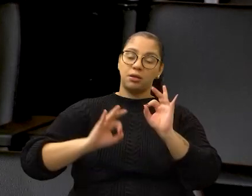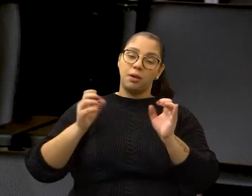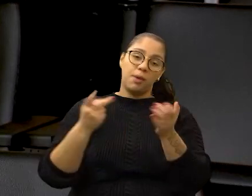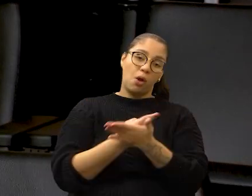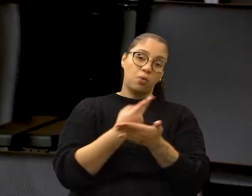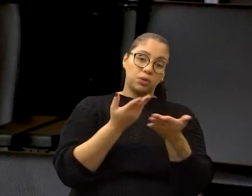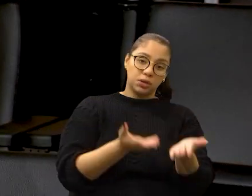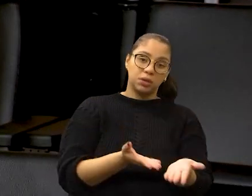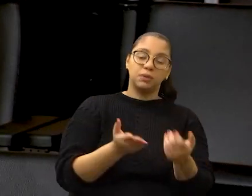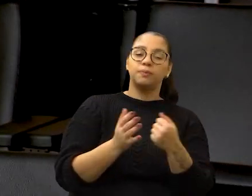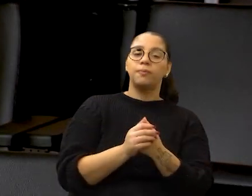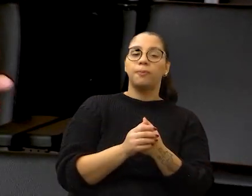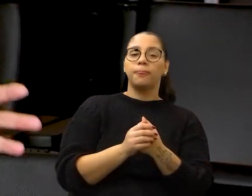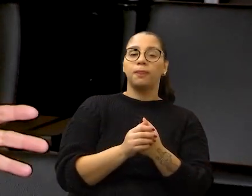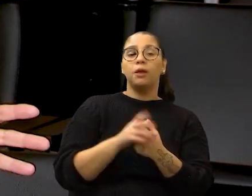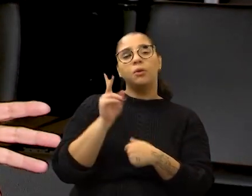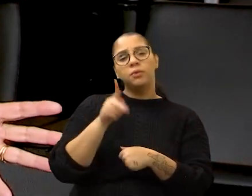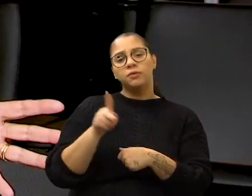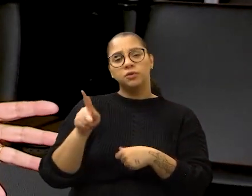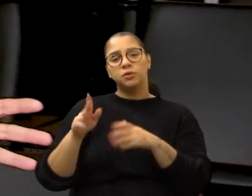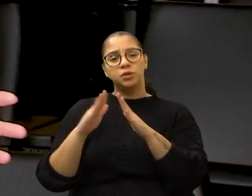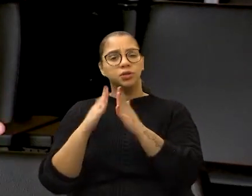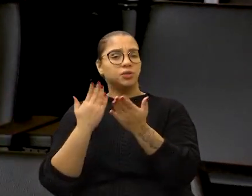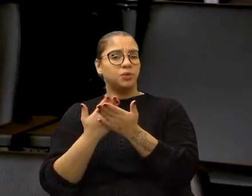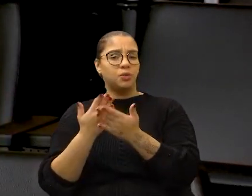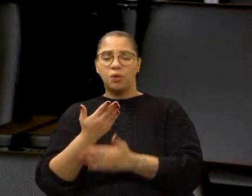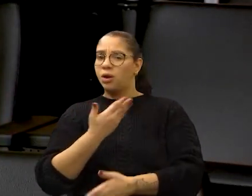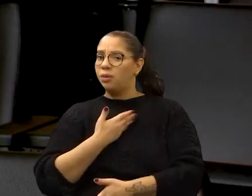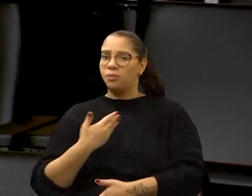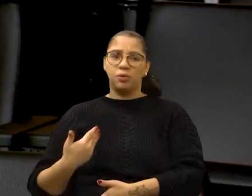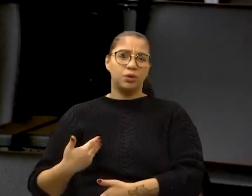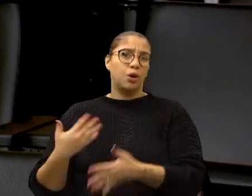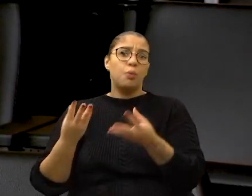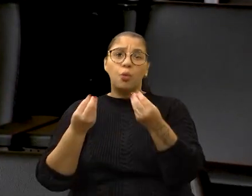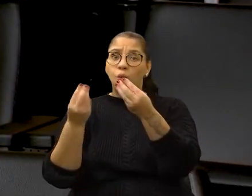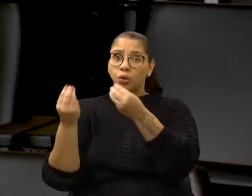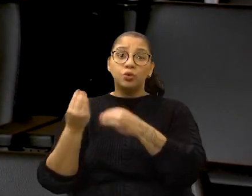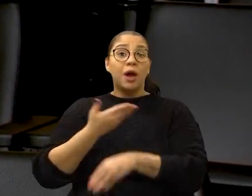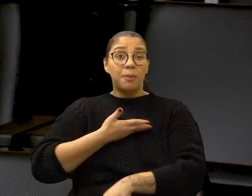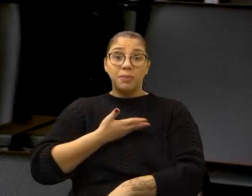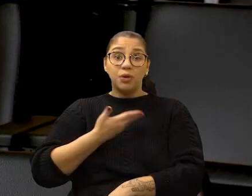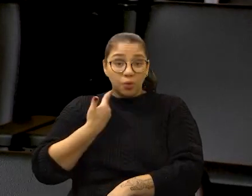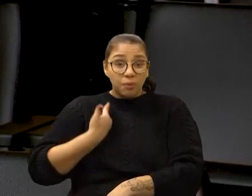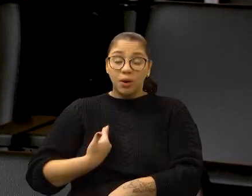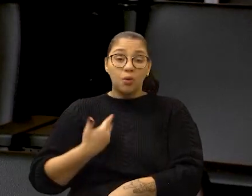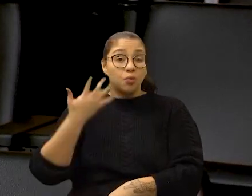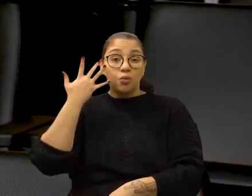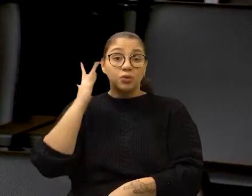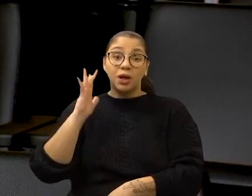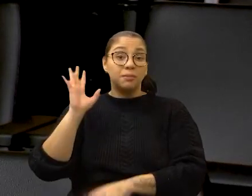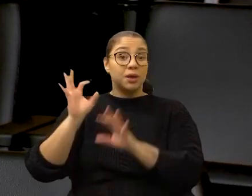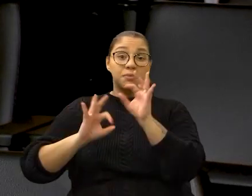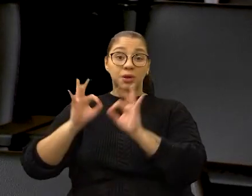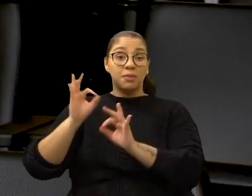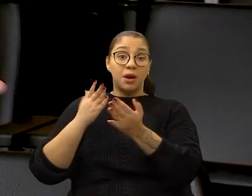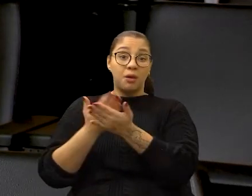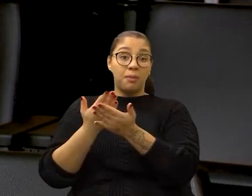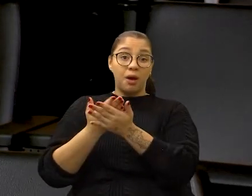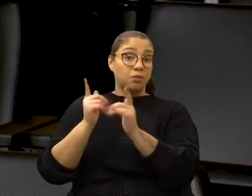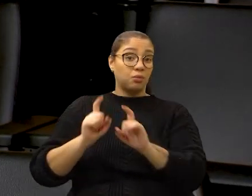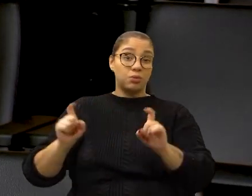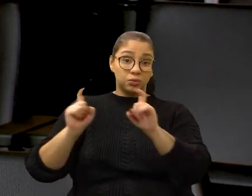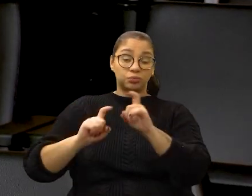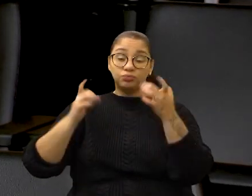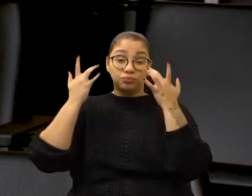essa situação. Os professores de escola públicas, muitos amigos meus, não sabiam sequer preparar uma aula no